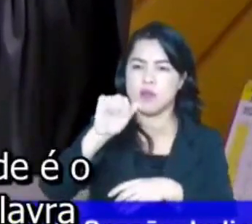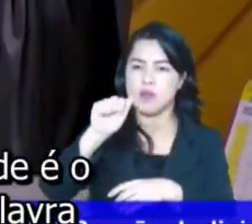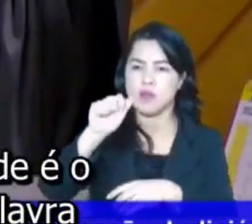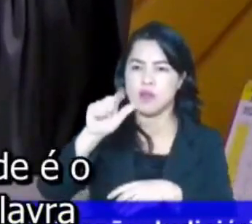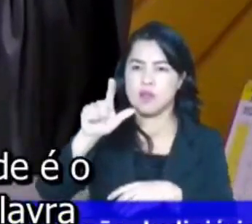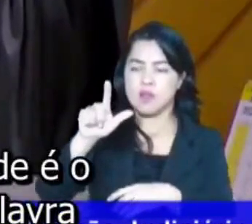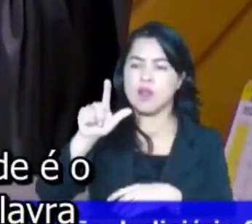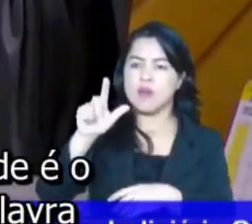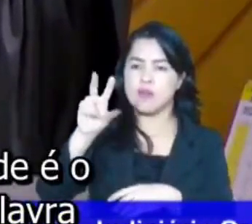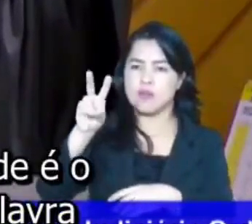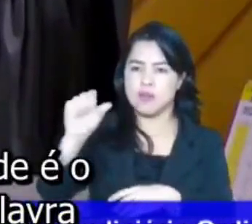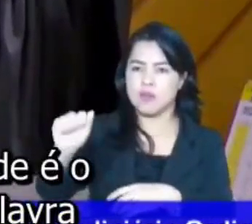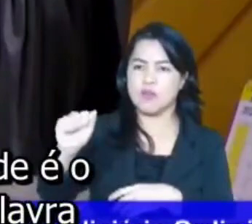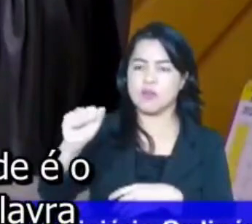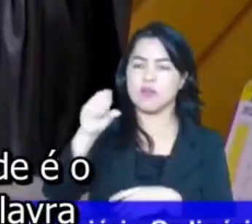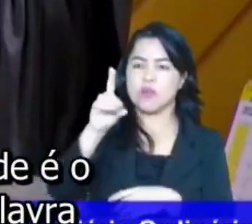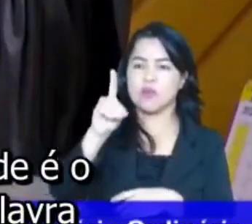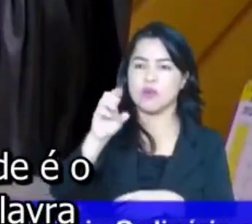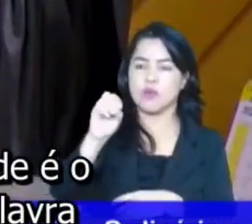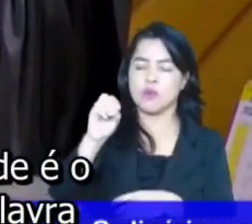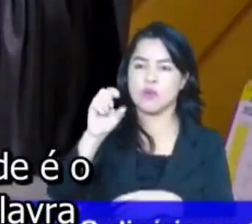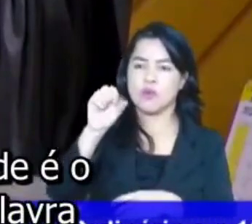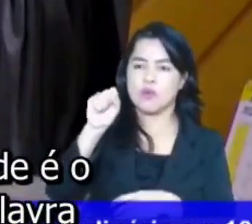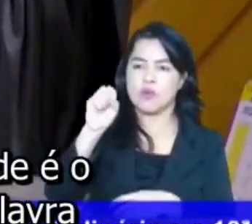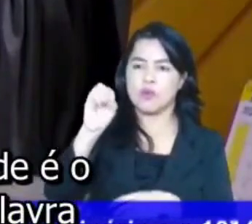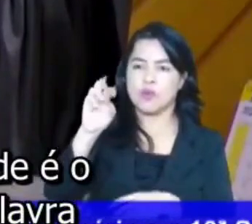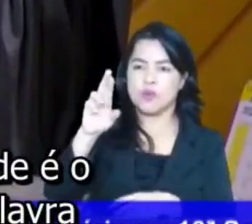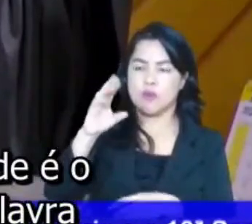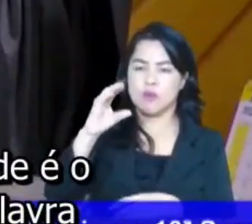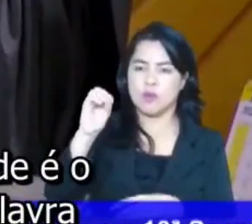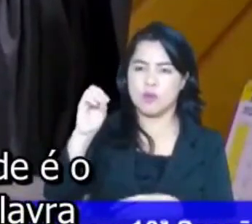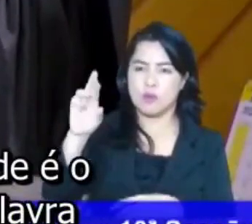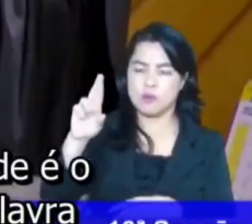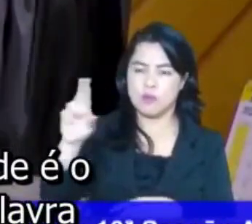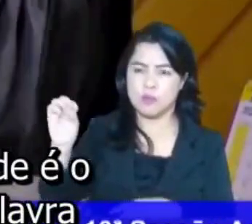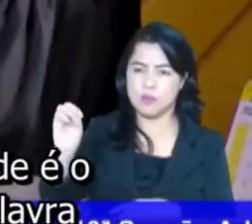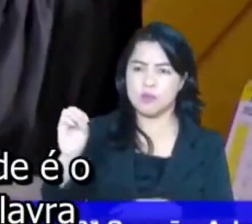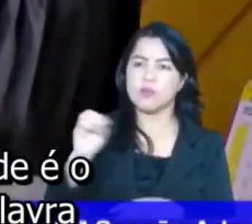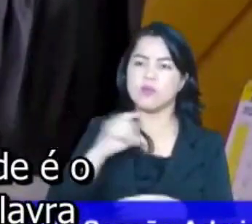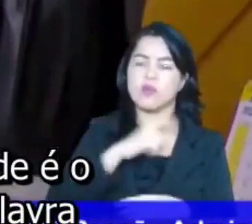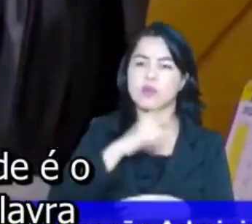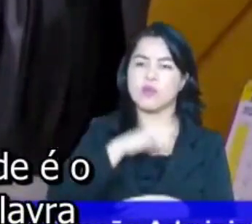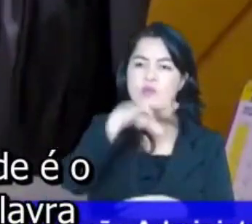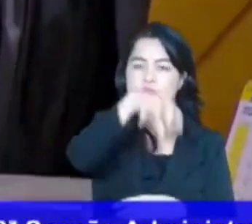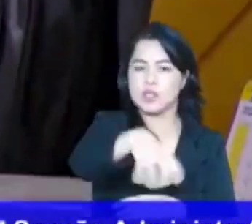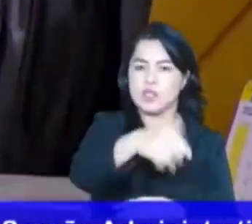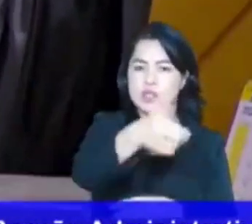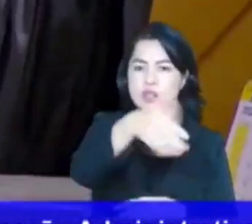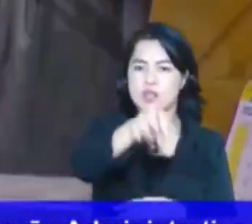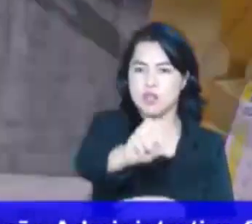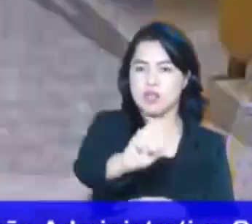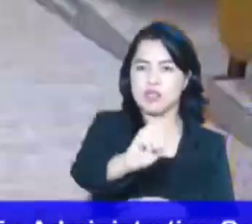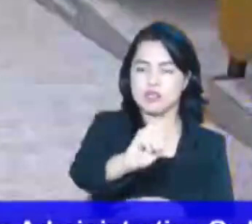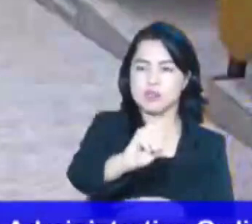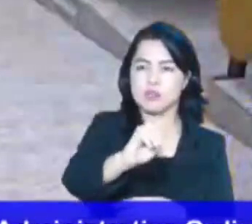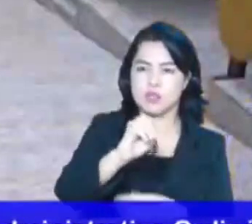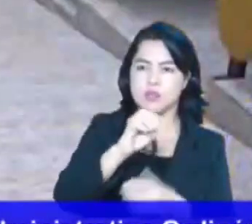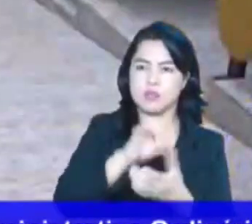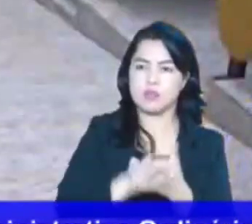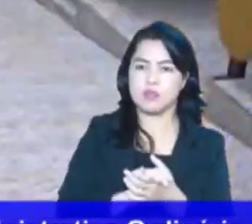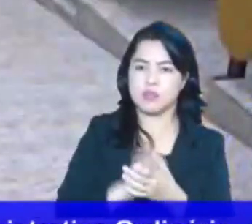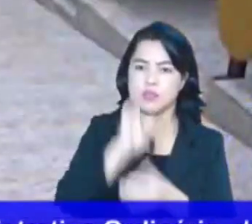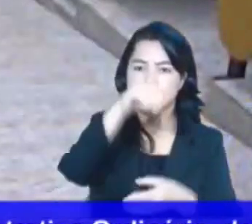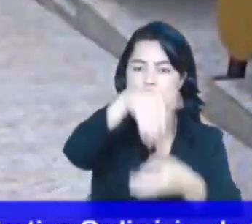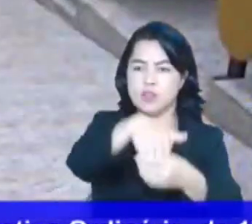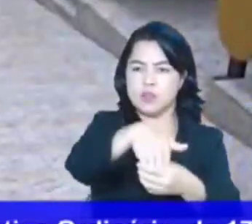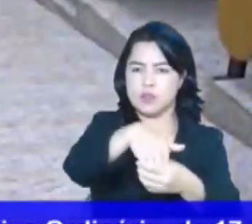de Almeida. A autoridade coatora é o juízo da 10ª Zona Eleitoral, ilustre relator com a palavra. Imagem